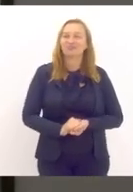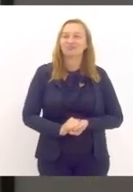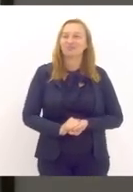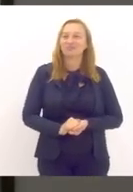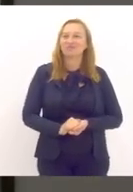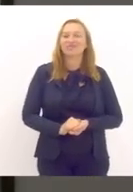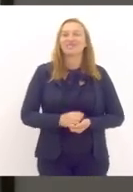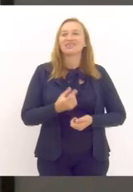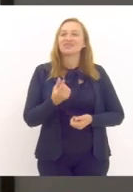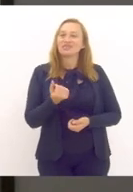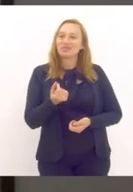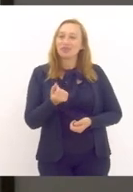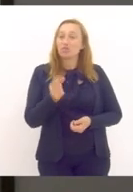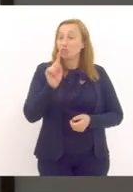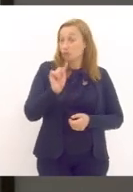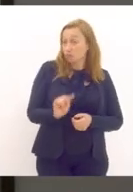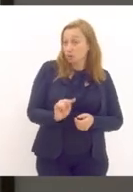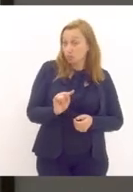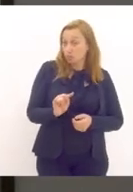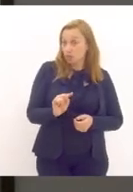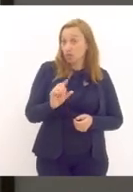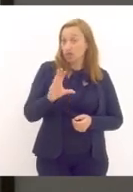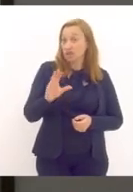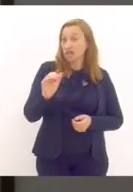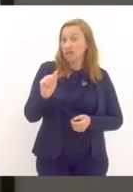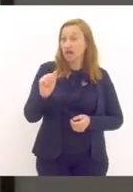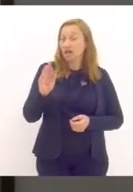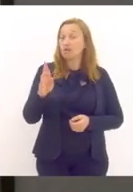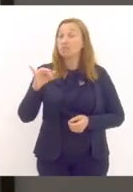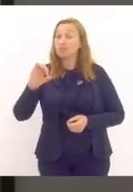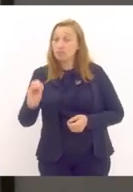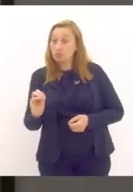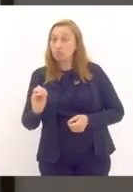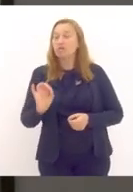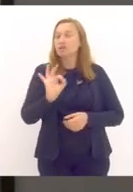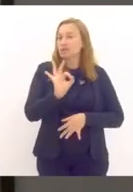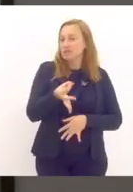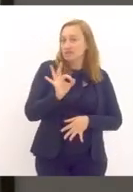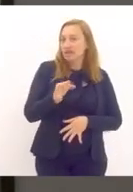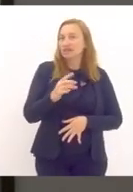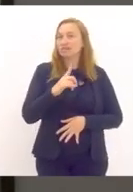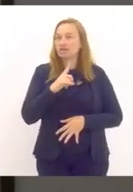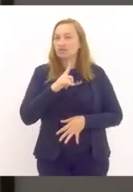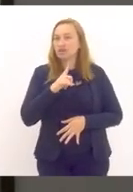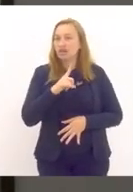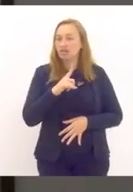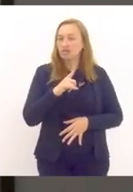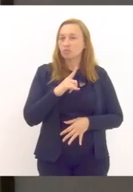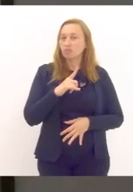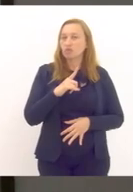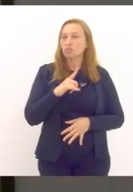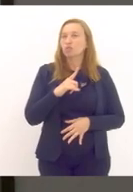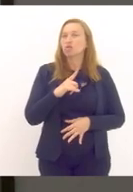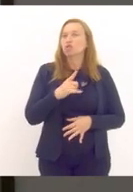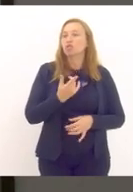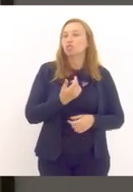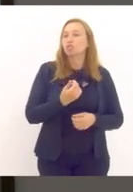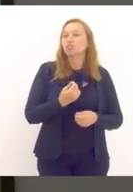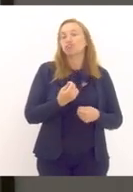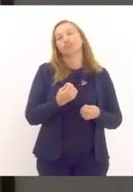taxa de câmbio ficou um pouquinho menor e a produção foi um pouco maior, ou seja, nós, de fato, tivemos uma receita de royalties e participações